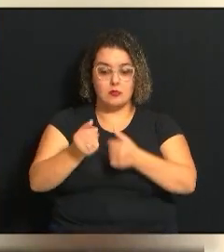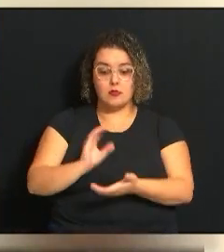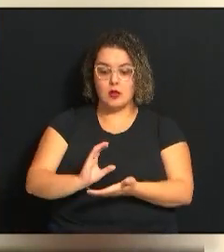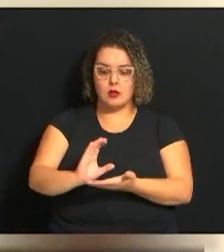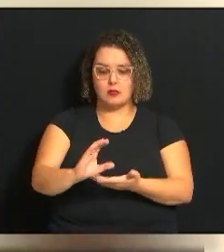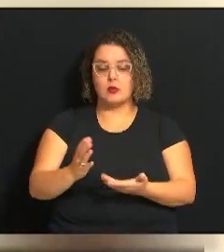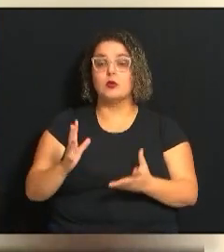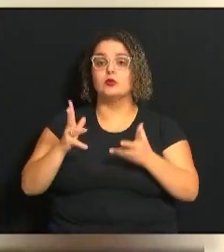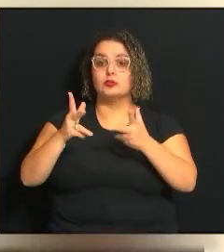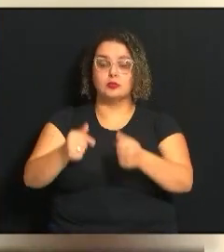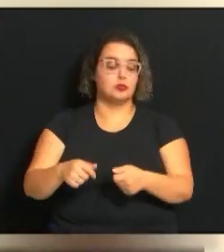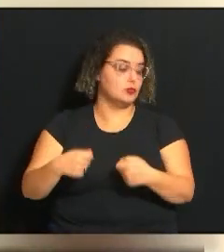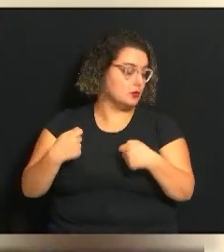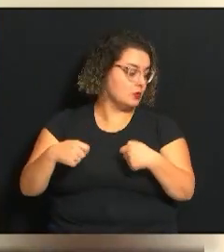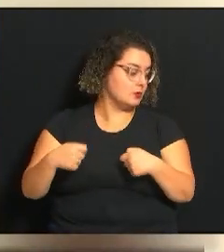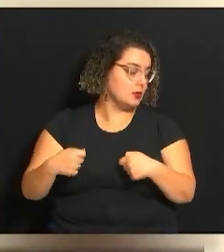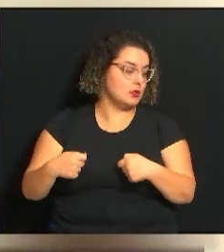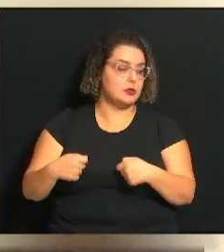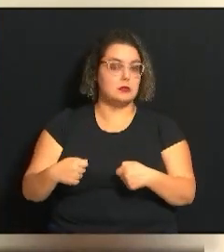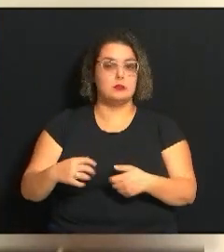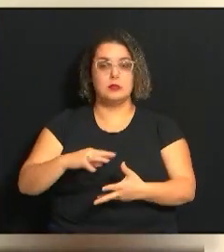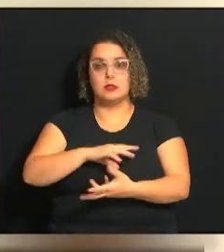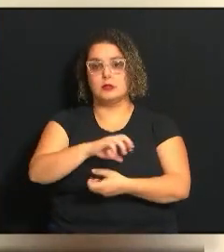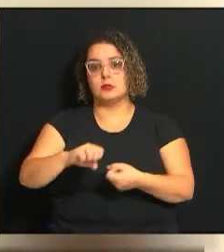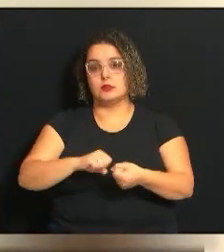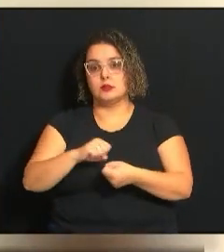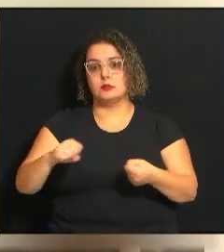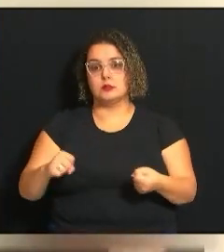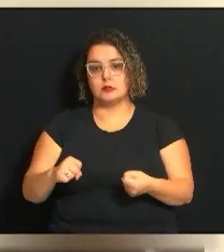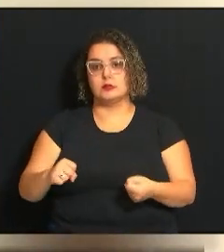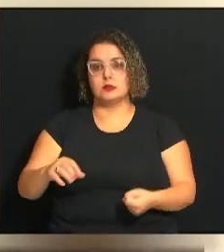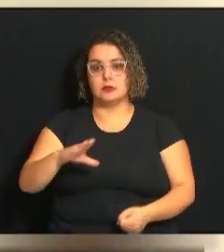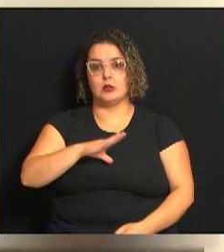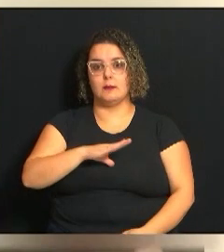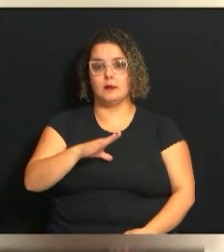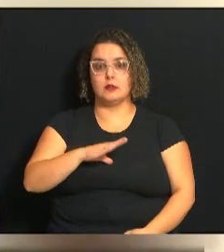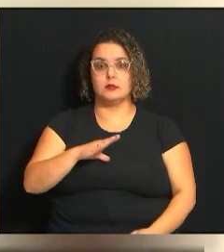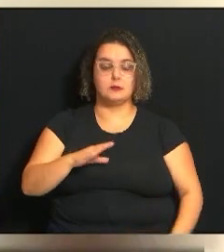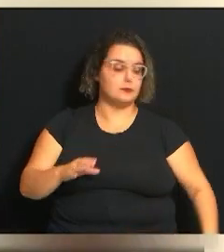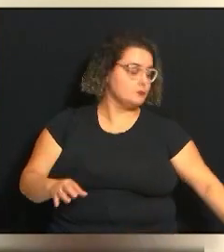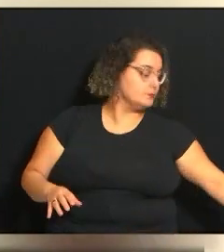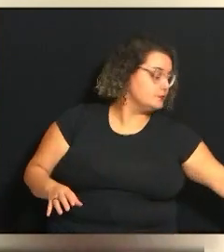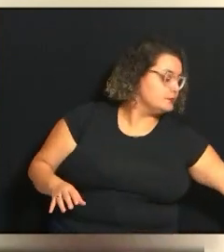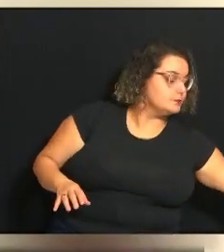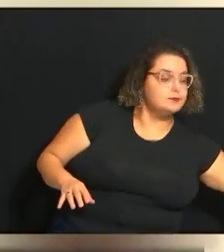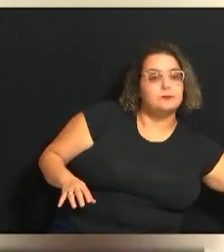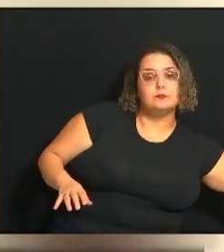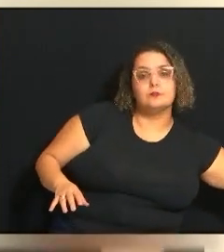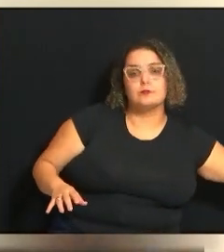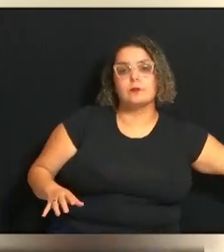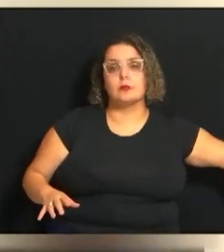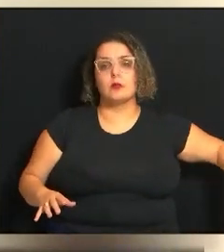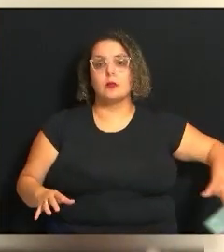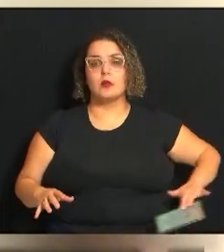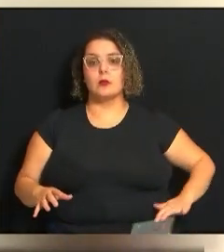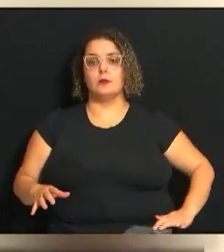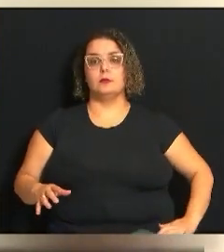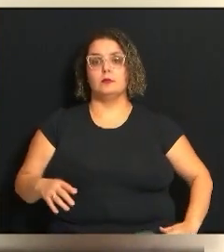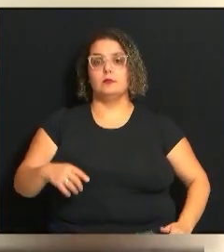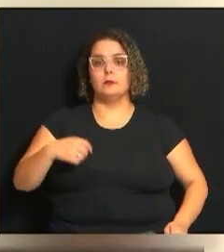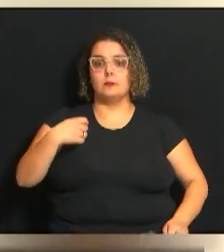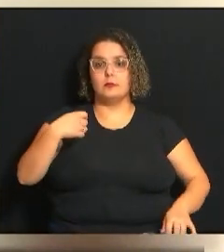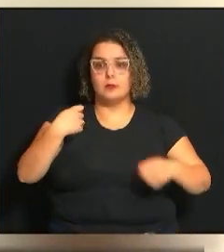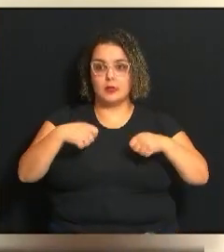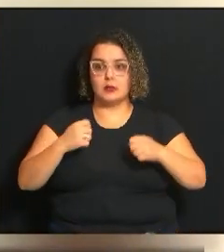que é necessário para a sustentabilidade da cidade, mas é necessário que aconteça todo este processo. Então, hoje